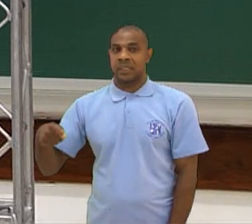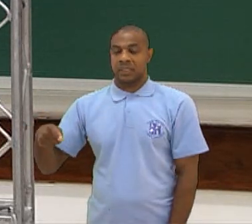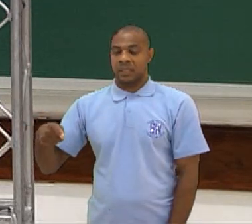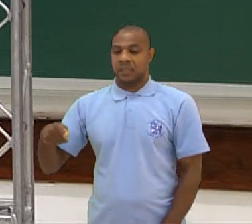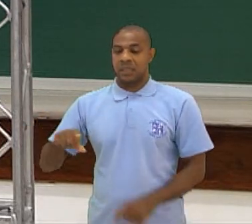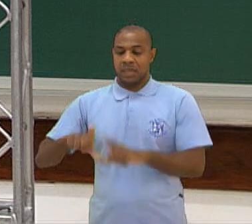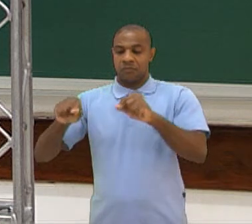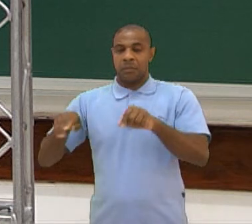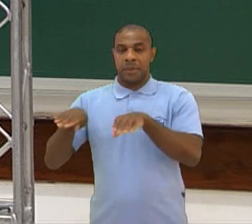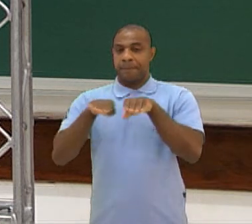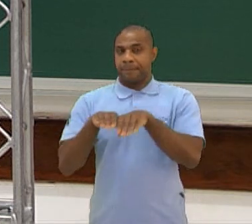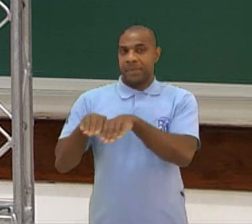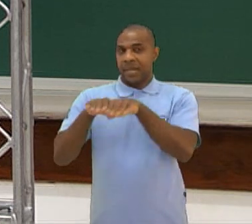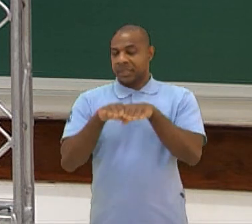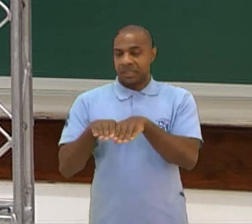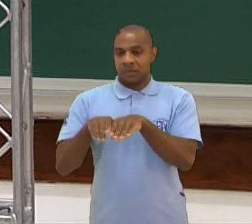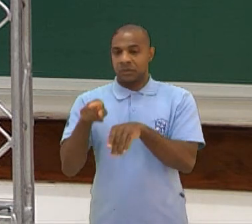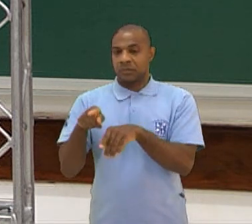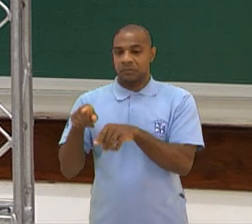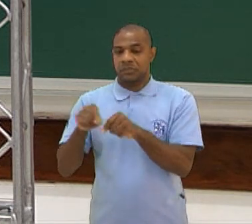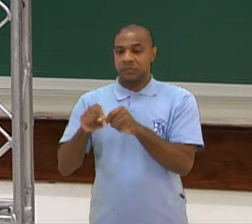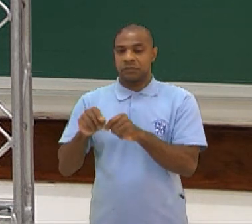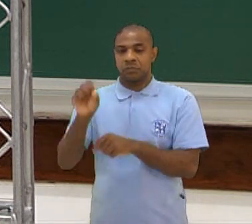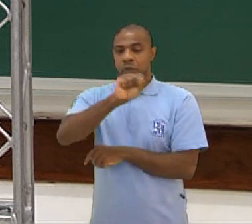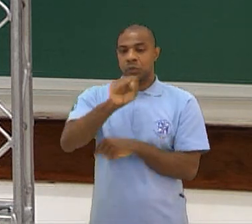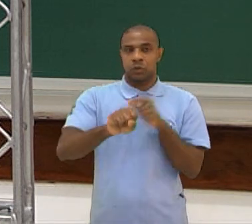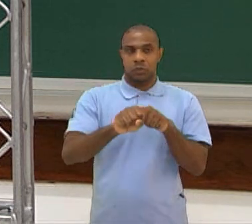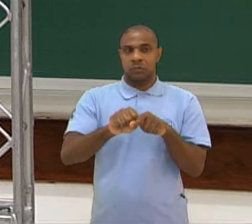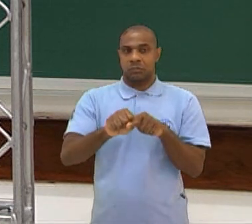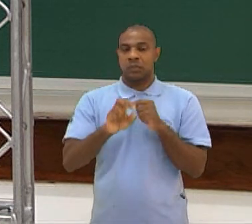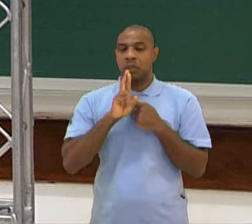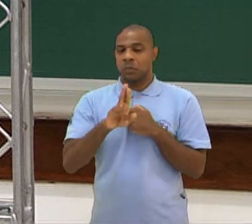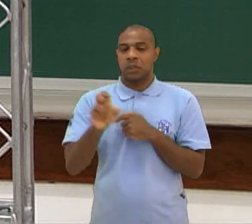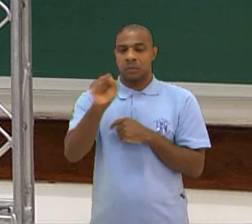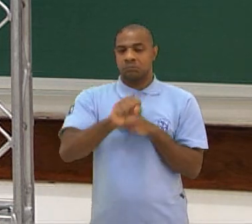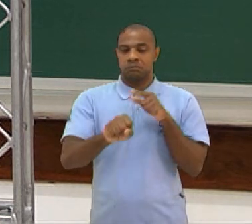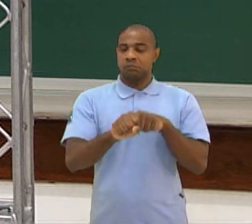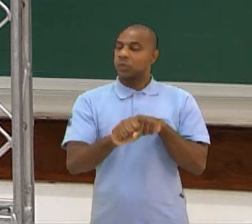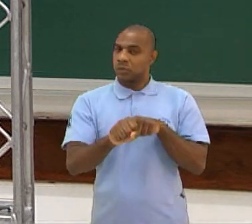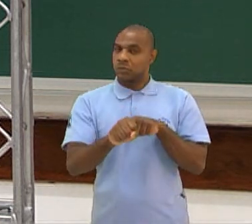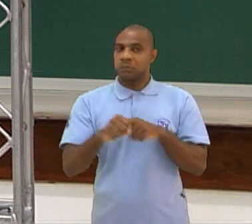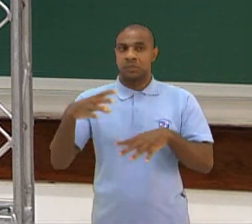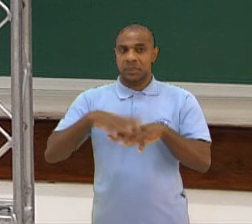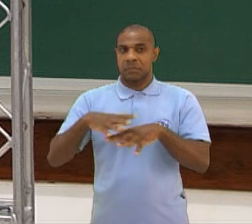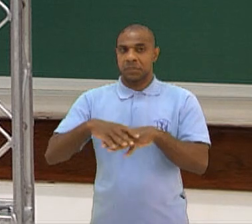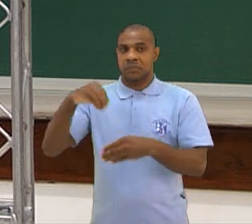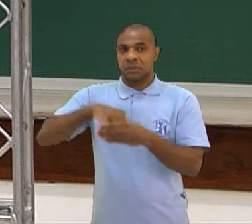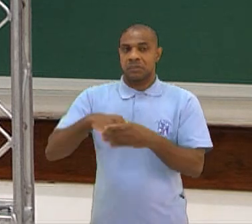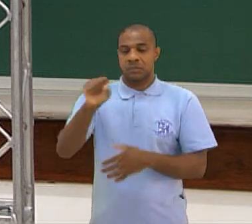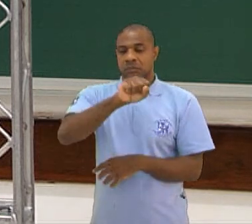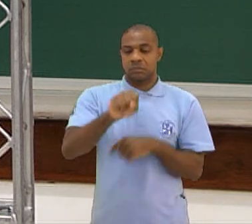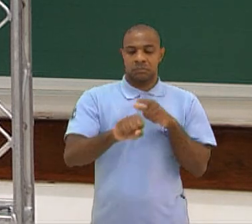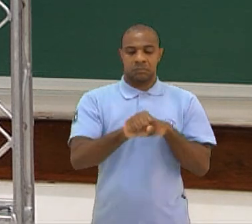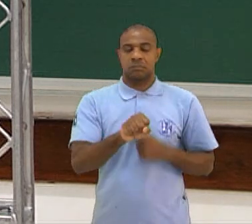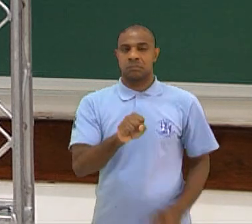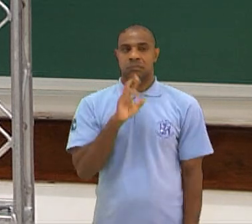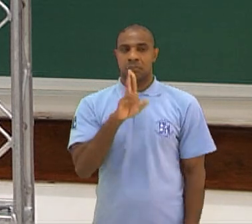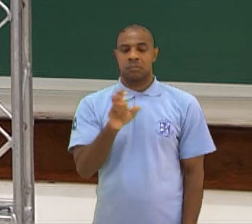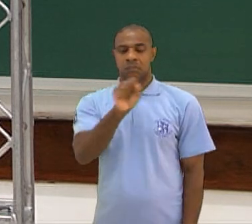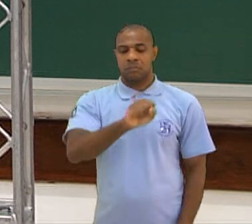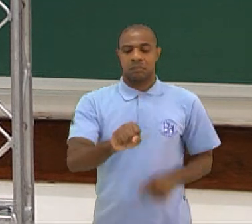linha. Aqui eu jogo 1 para o outro lado, fica menos 1. Divido menos 1 por menos 4, que dá mais 1/4.